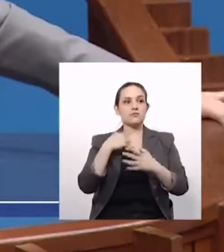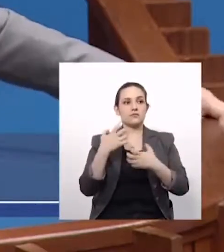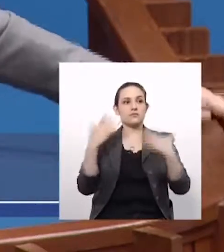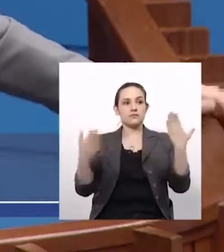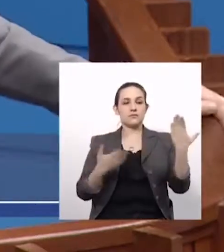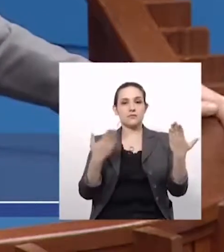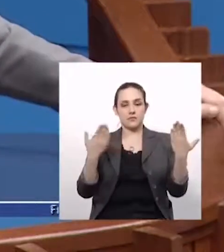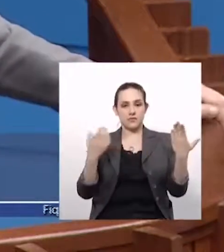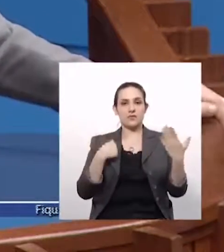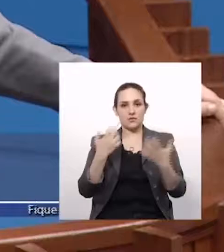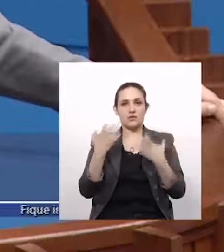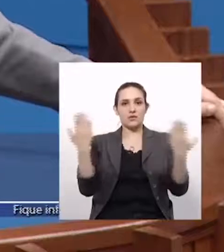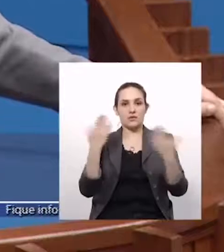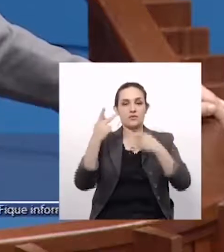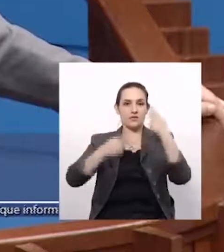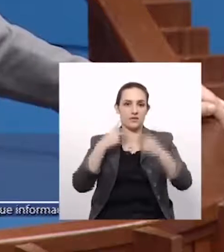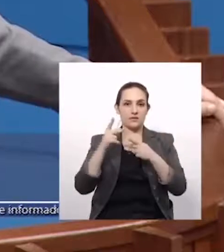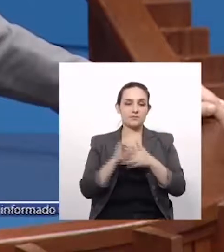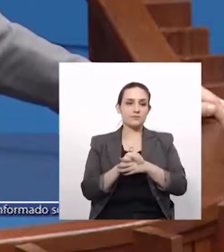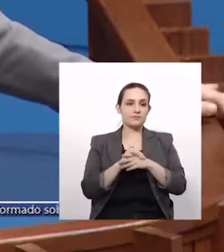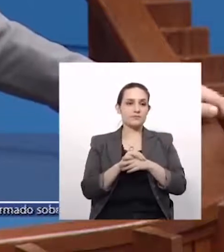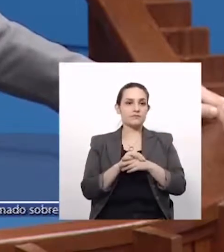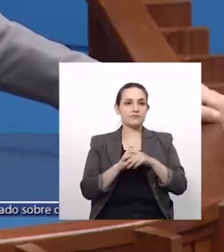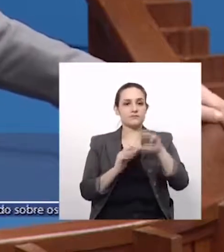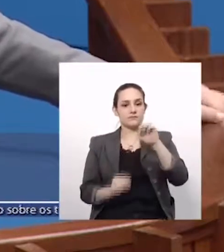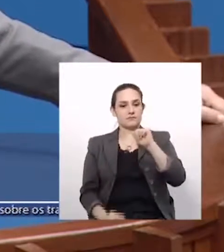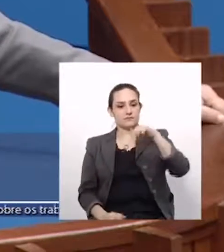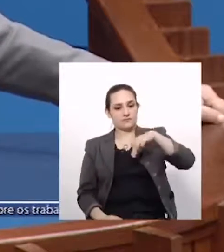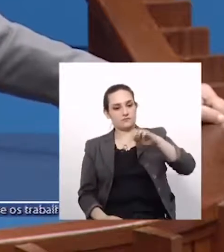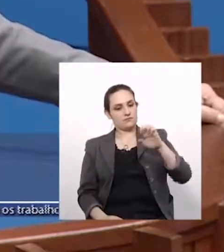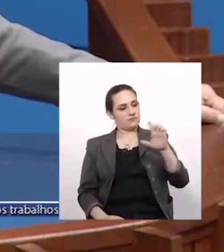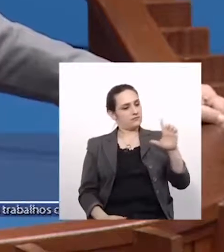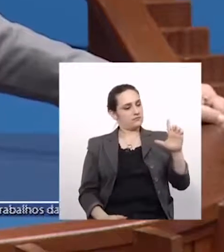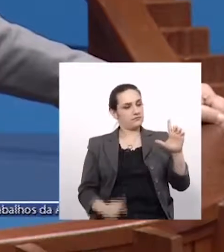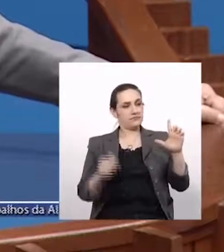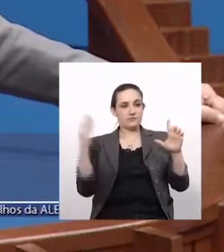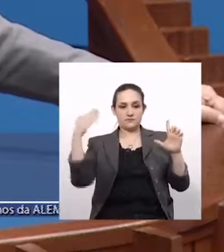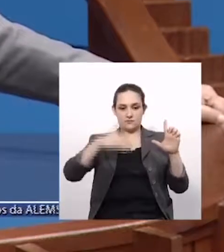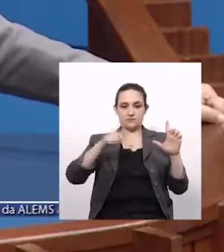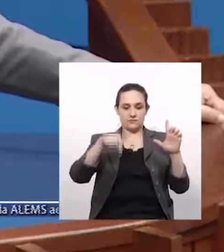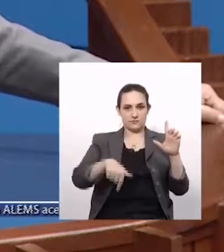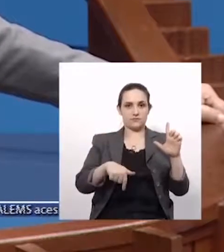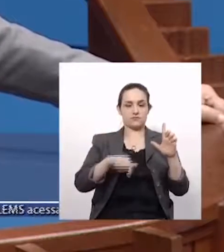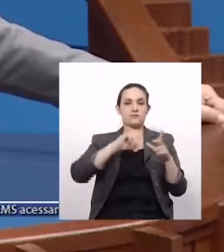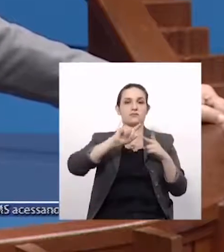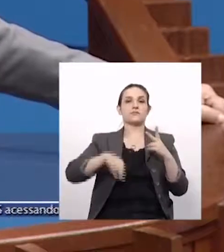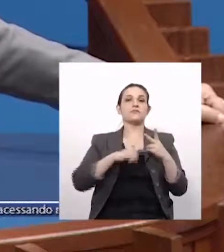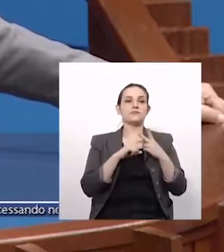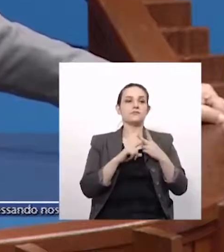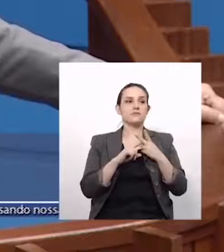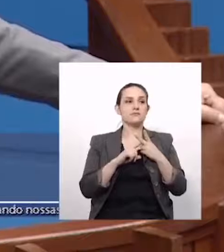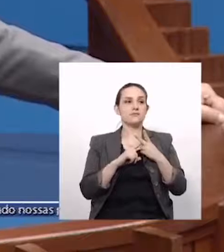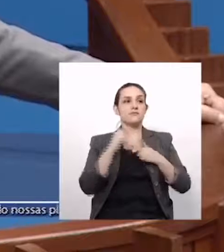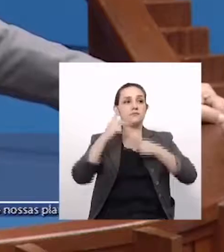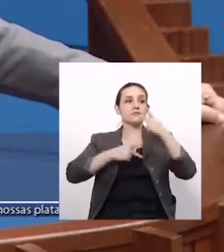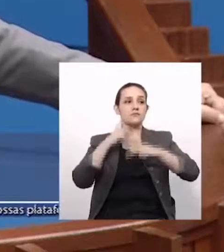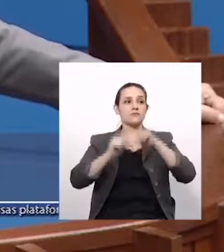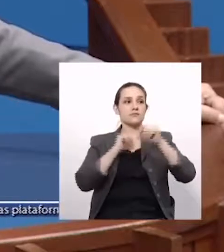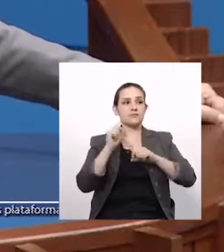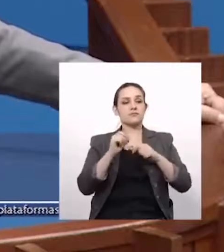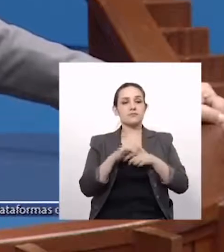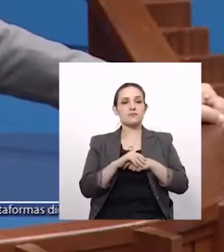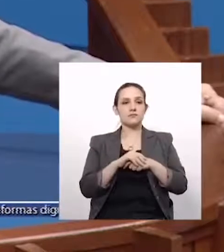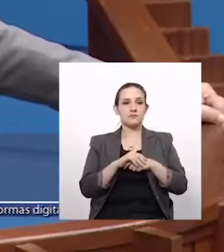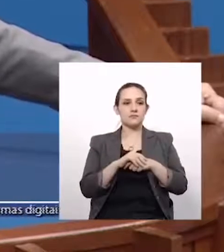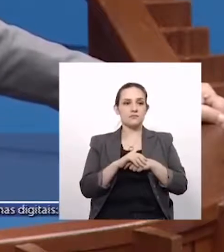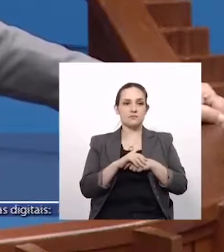esse aspecto que eu iria questionar. A ANEEL teve recentemente no estado de Mato Grosso do Sul e disse com todas as